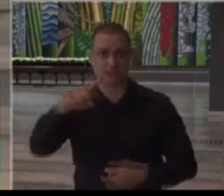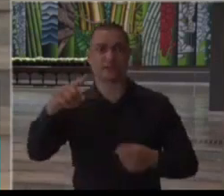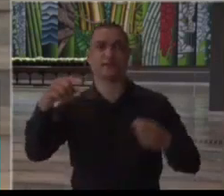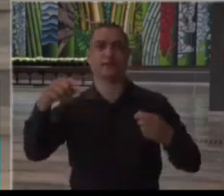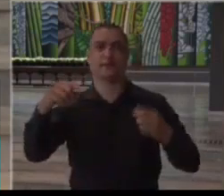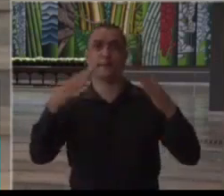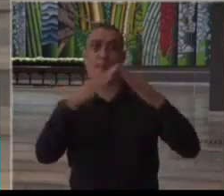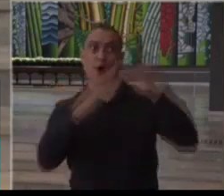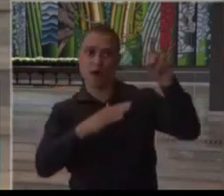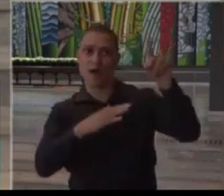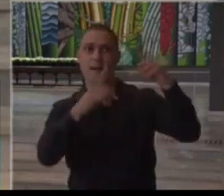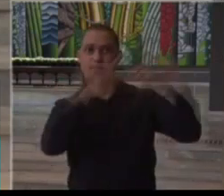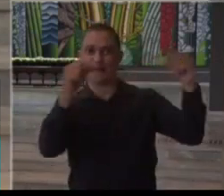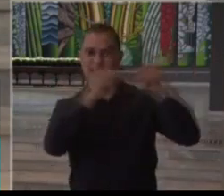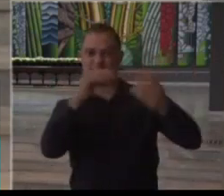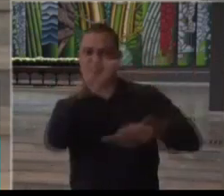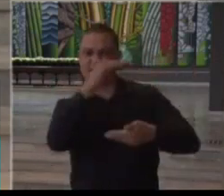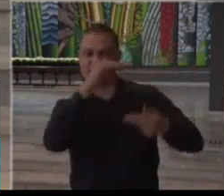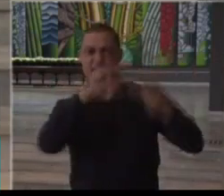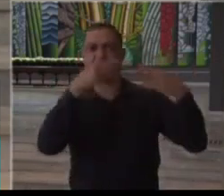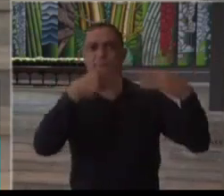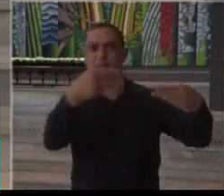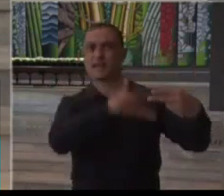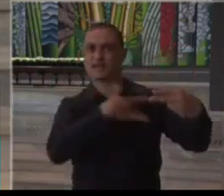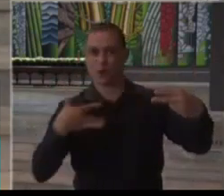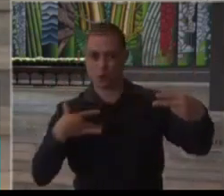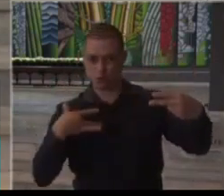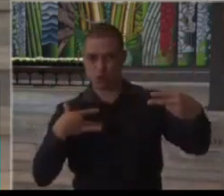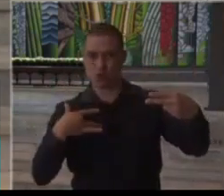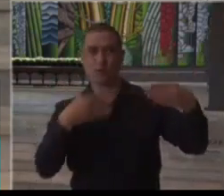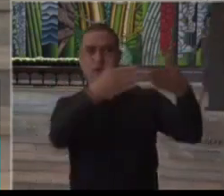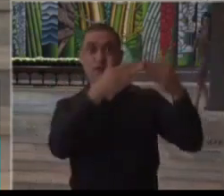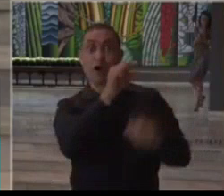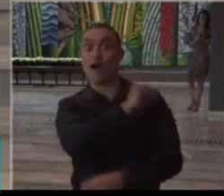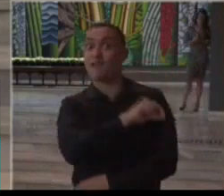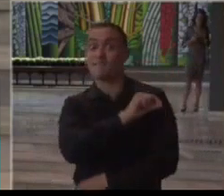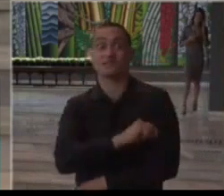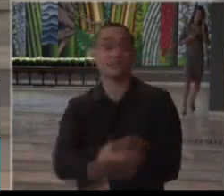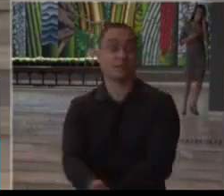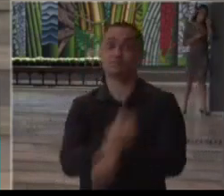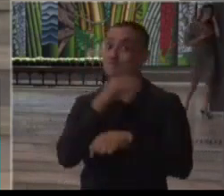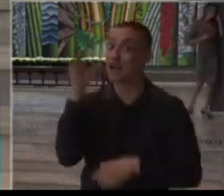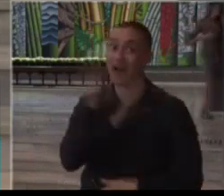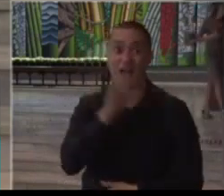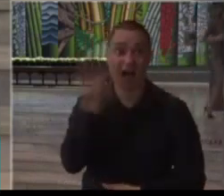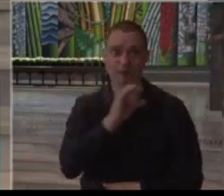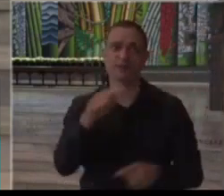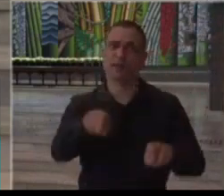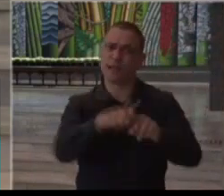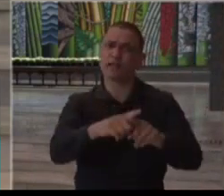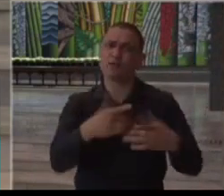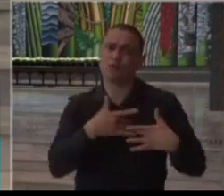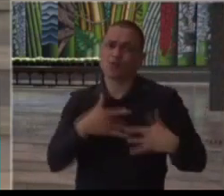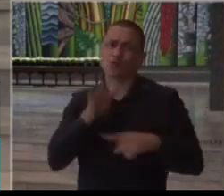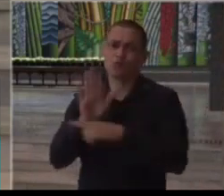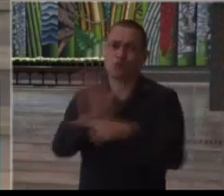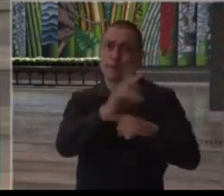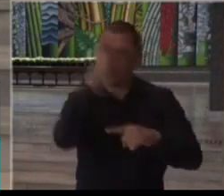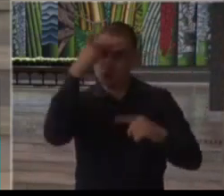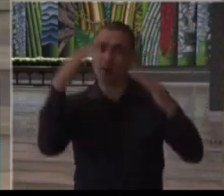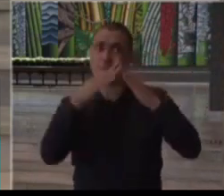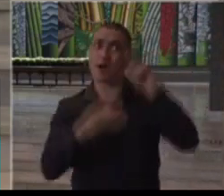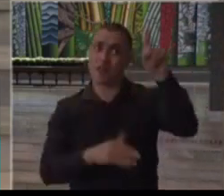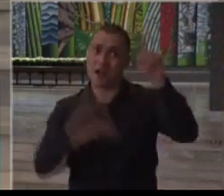estão em Brasília, seja a Anvisa, seja o Ministério da Saúde, vacina já. E compaixão com